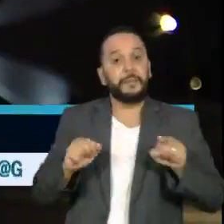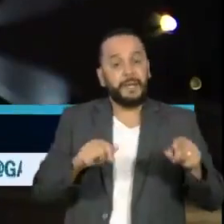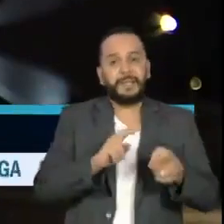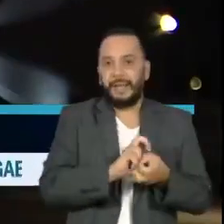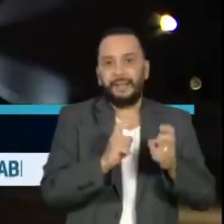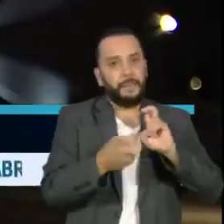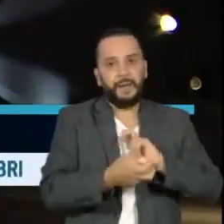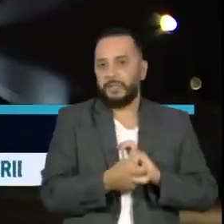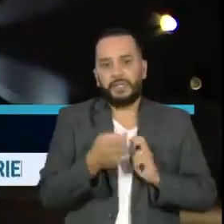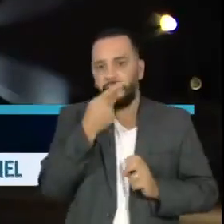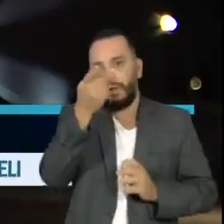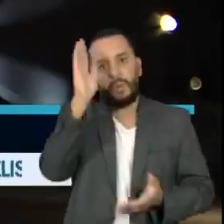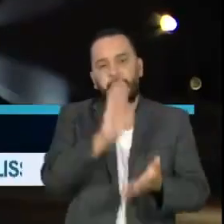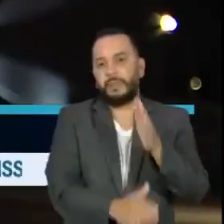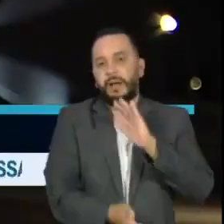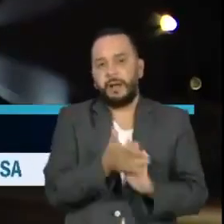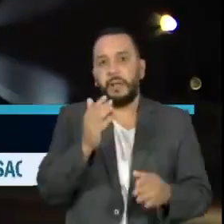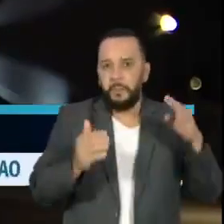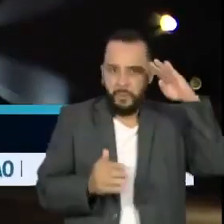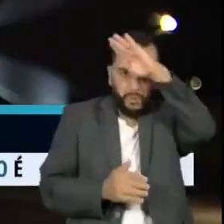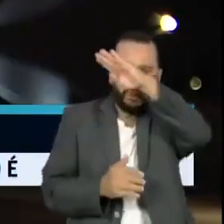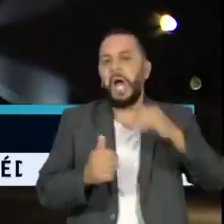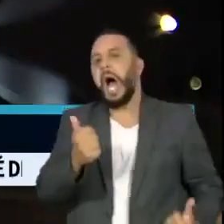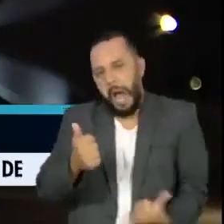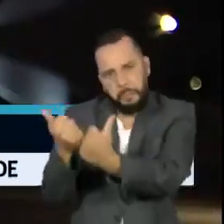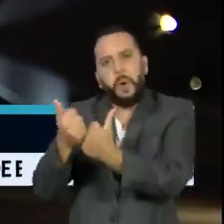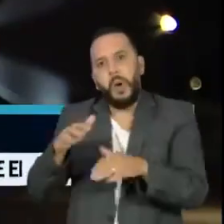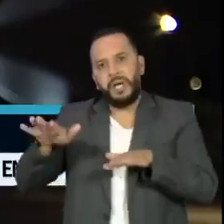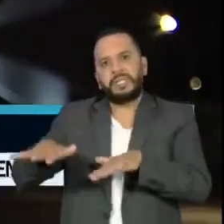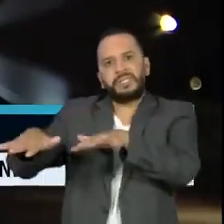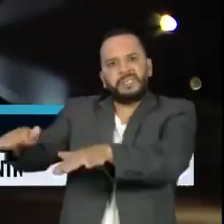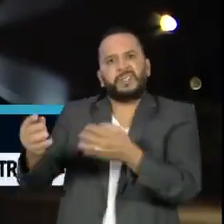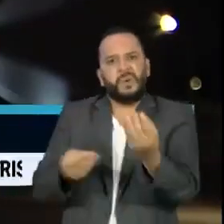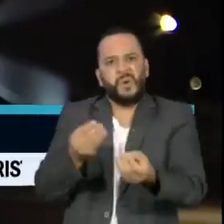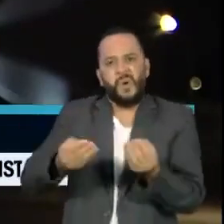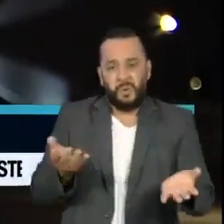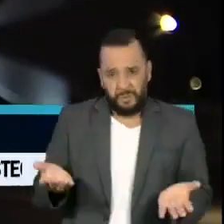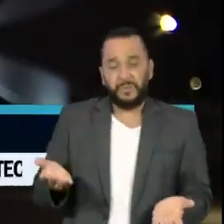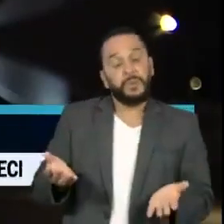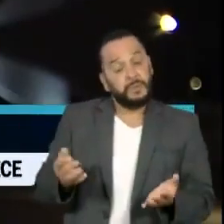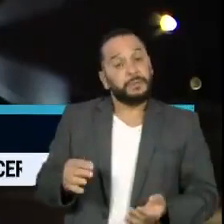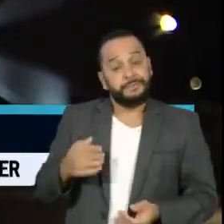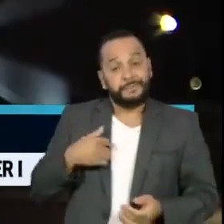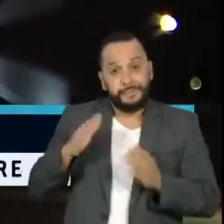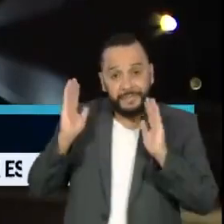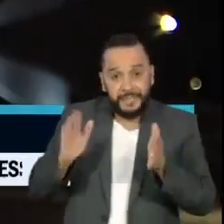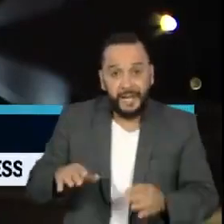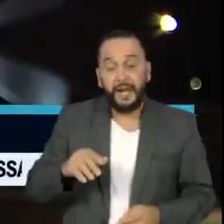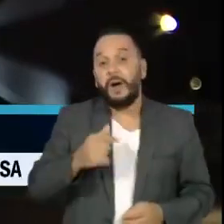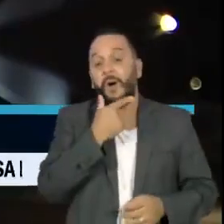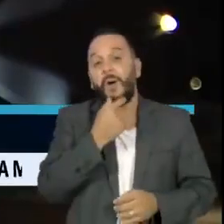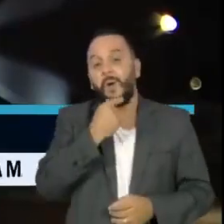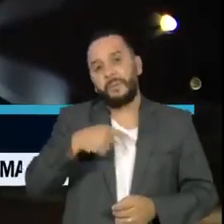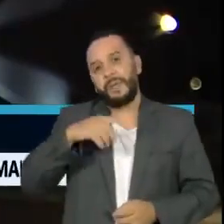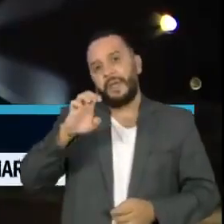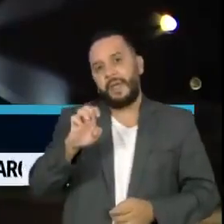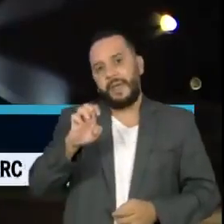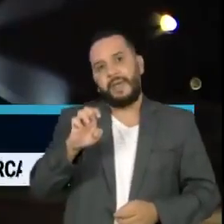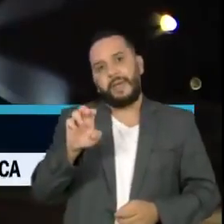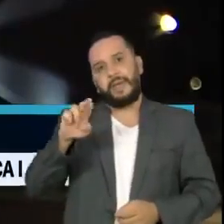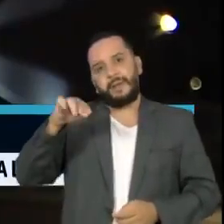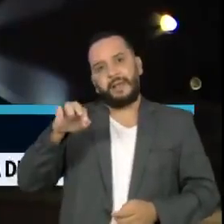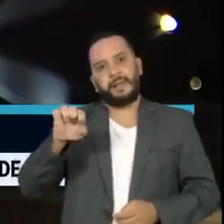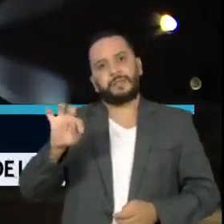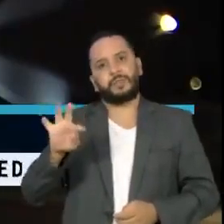pronunciou oficialmente. A fala de Bolsonaro pode ter aumentado a pressão contra a permanência de Ernesto Araújo à frente do Ministério